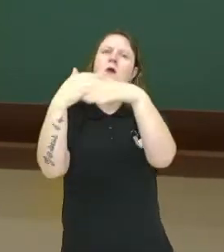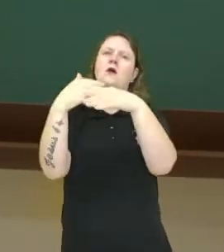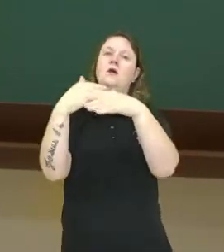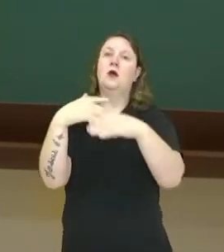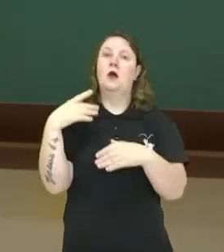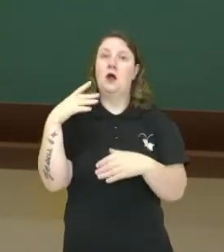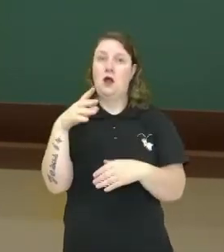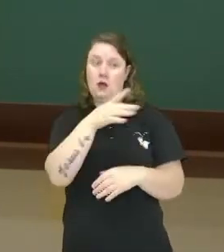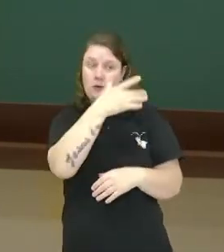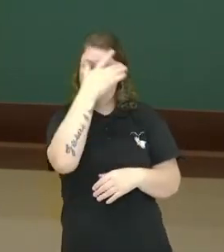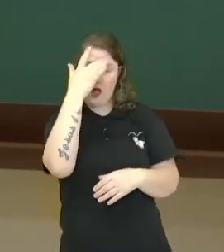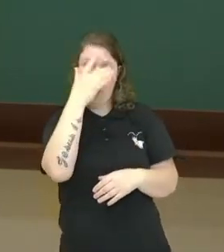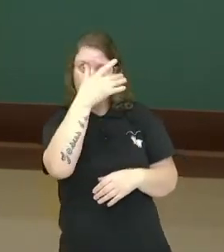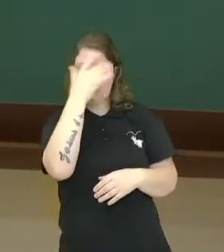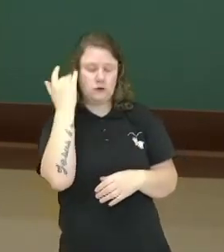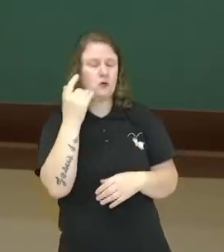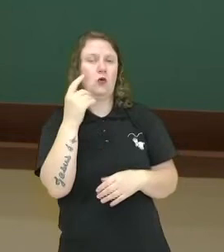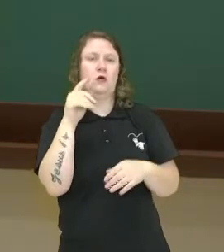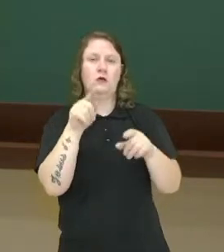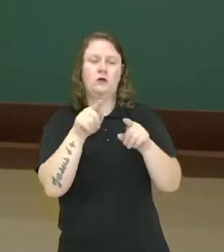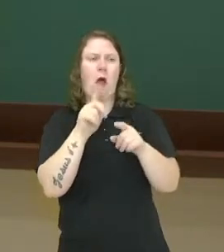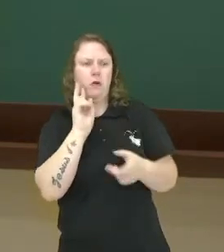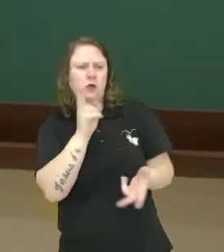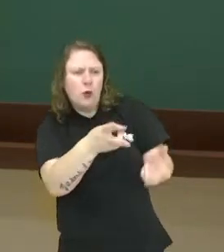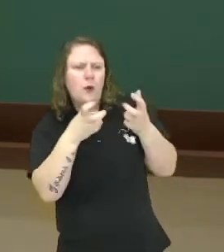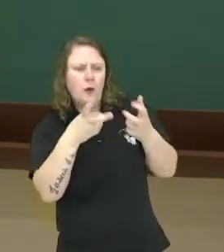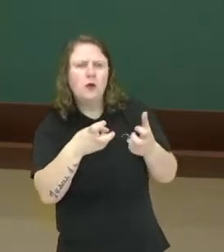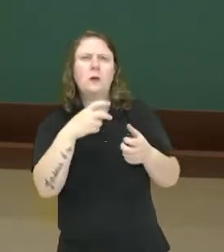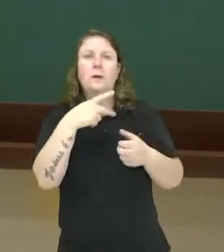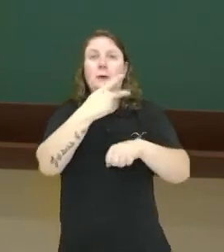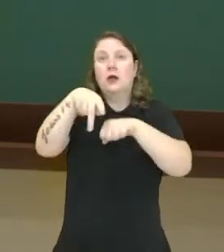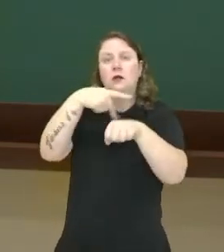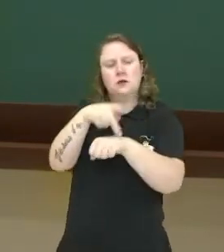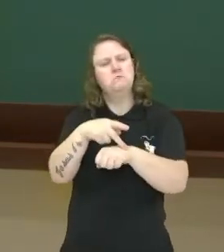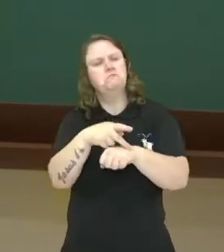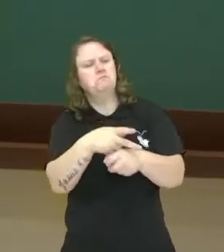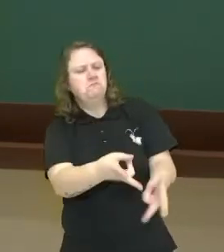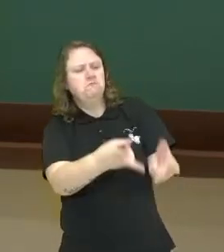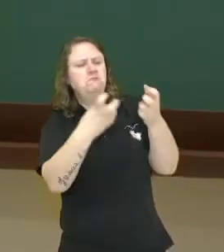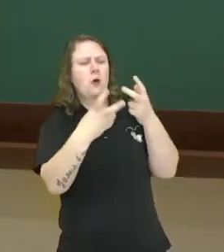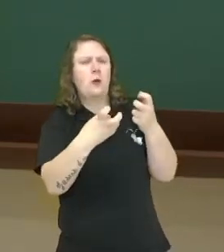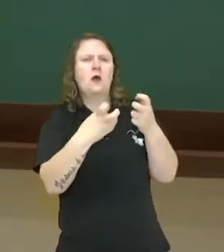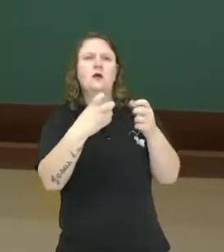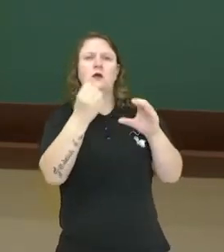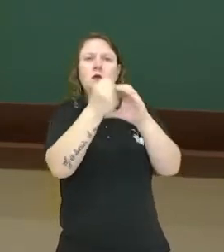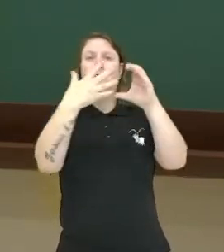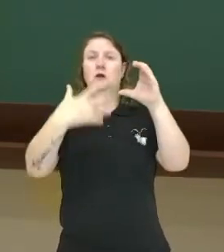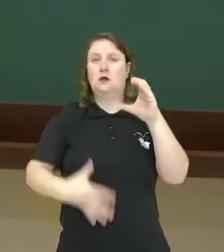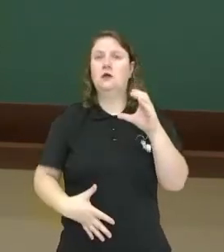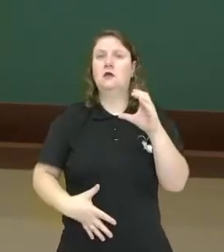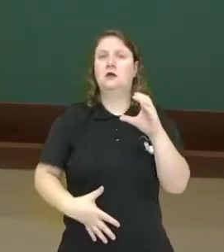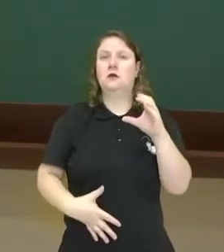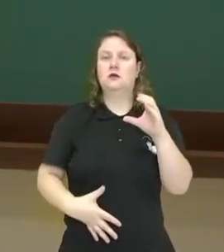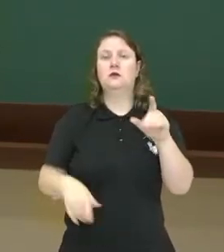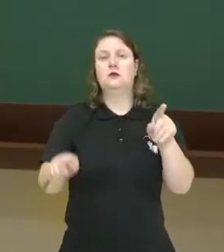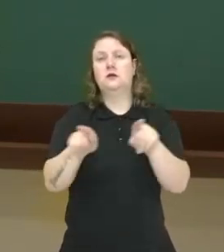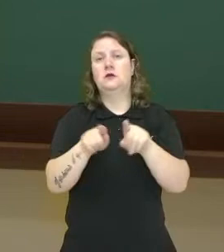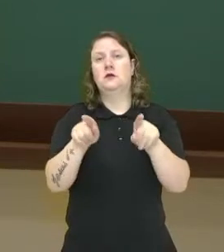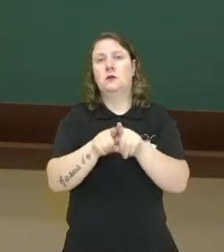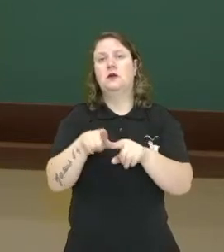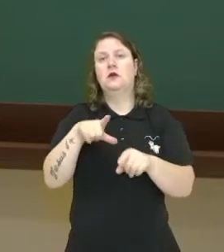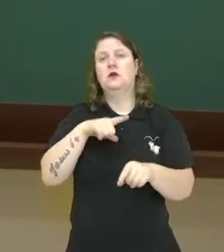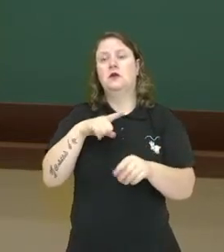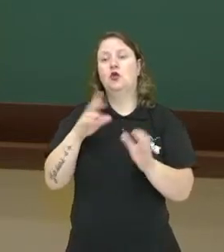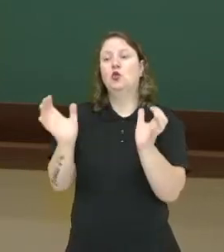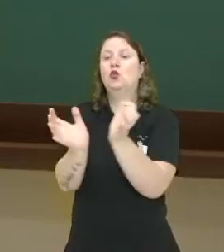serem potências emergentes, né? Nós temos grupos de países que têm essas características como os BRICS, né? Que são